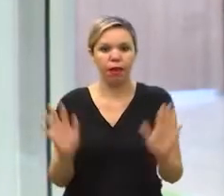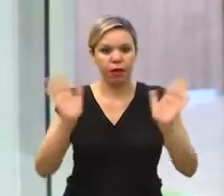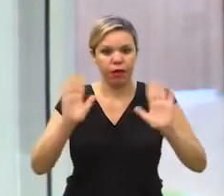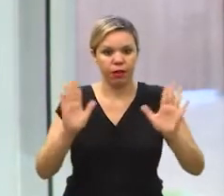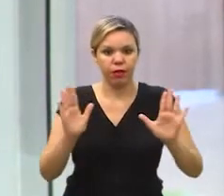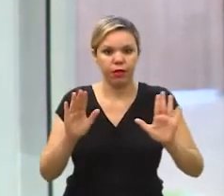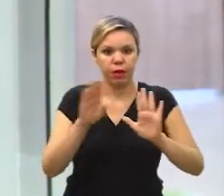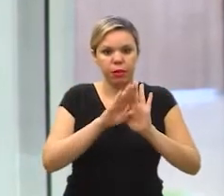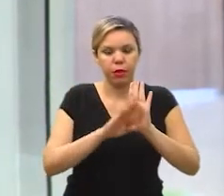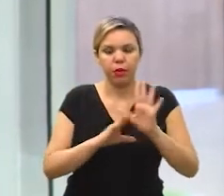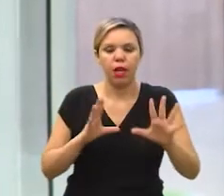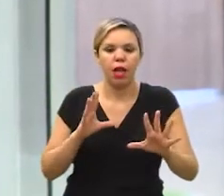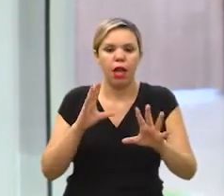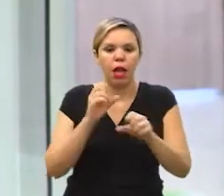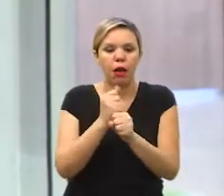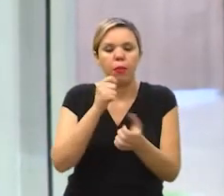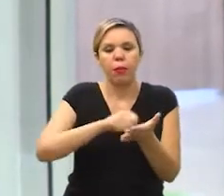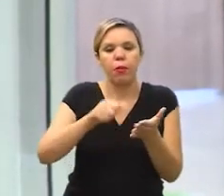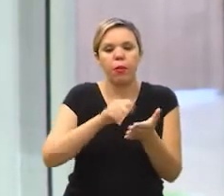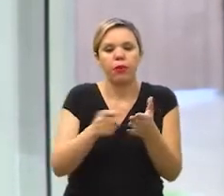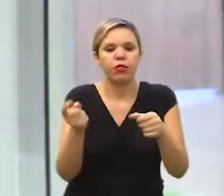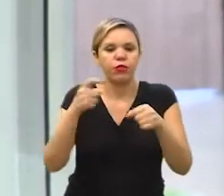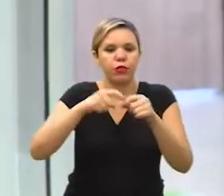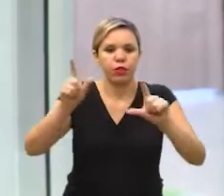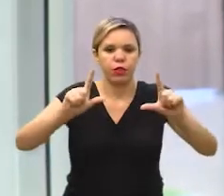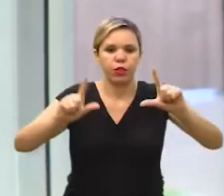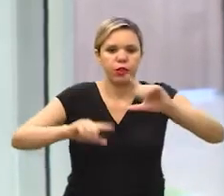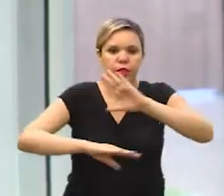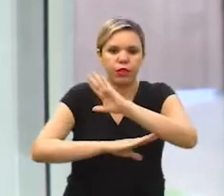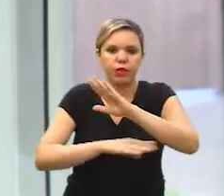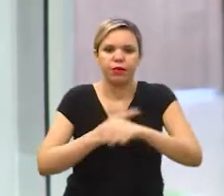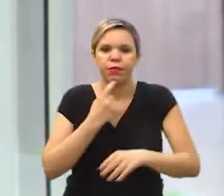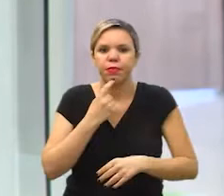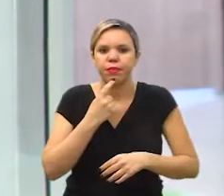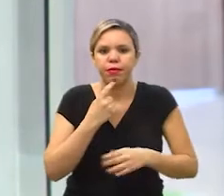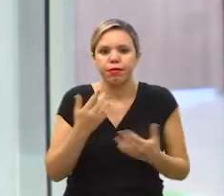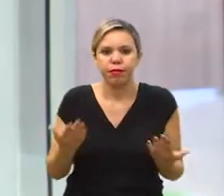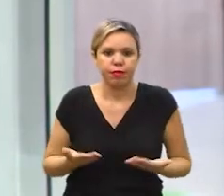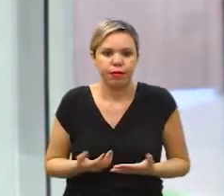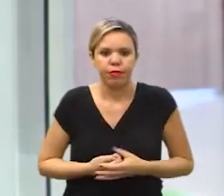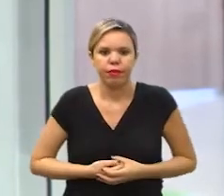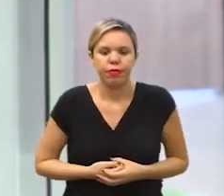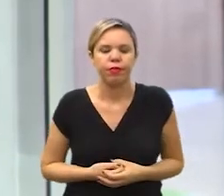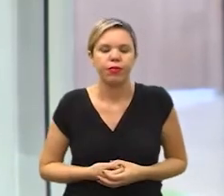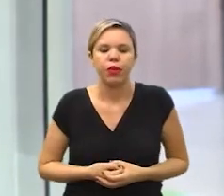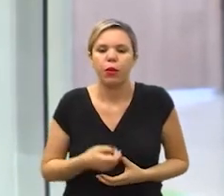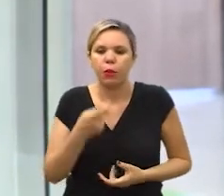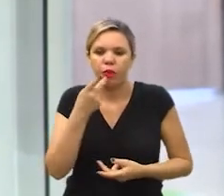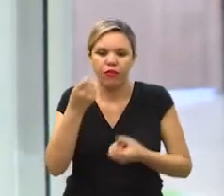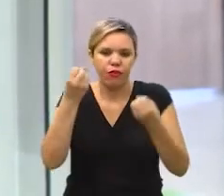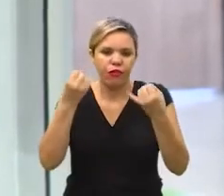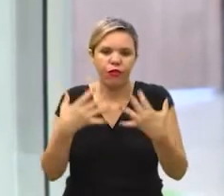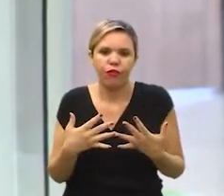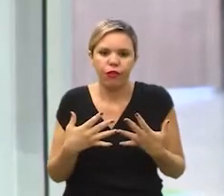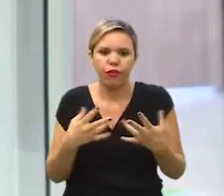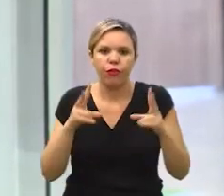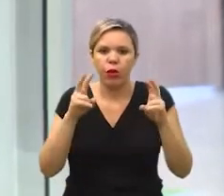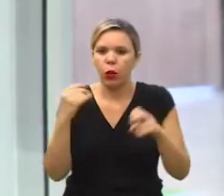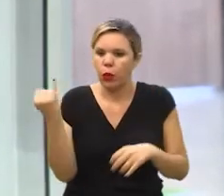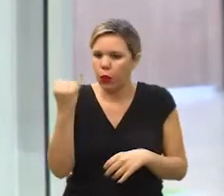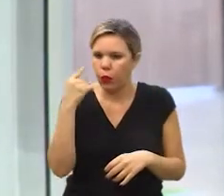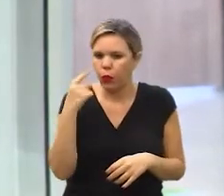Olá, o quadro Na Ponta do Lápis está de volta aqui na tela da TV Câmara Campinas. Dessa vez, para falar de um assunto